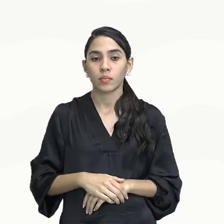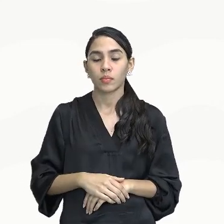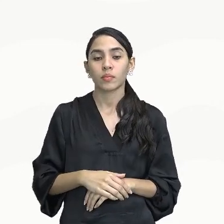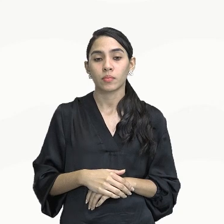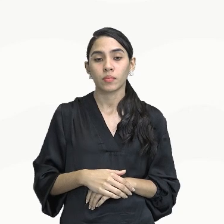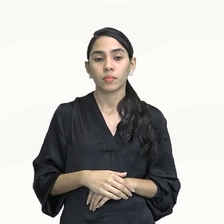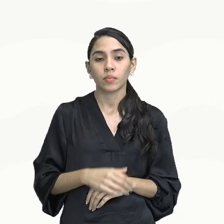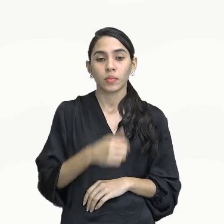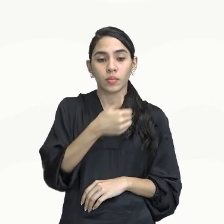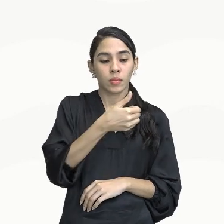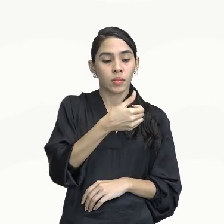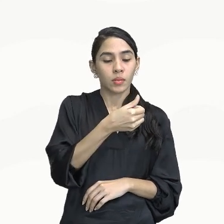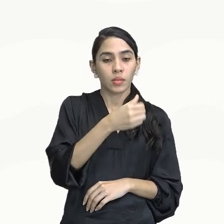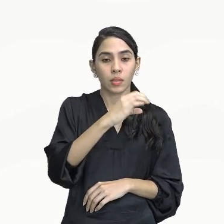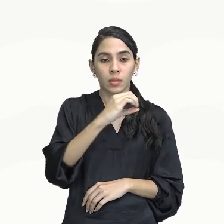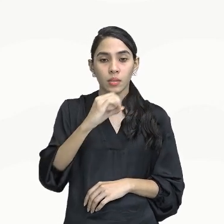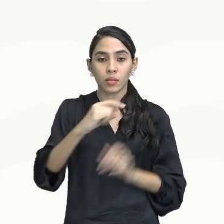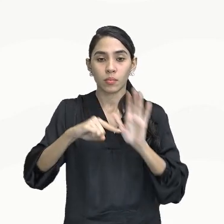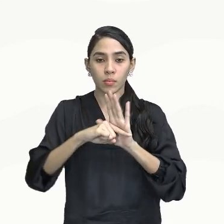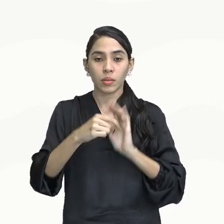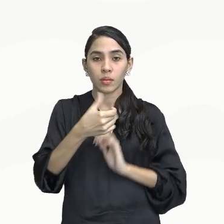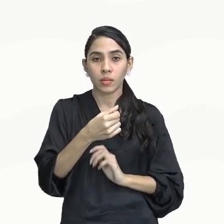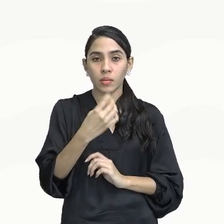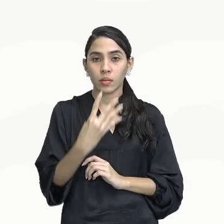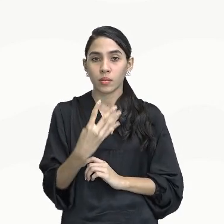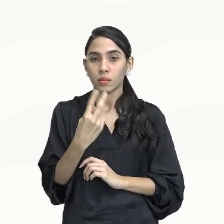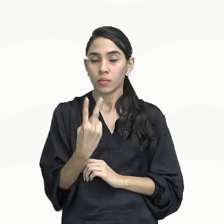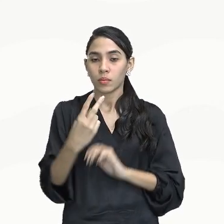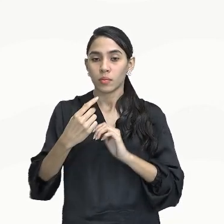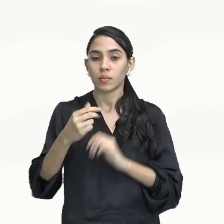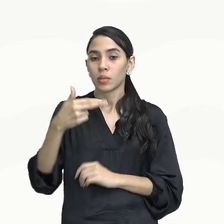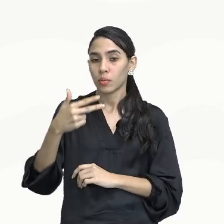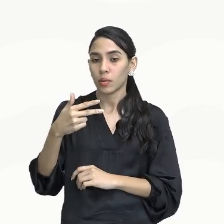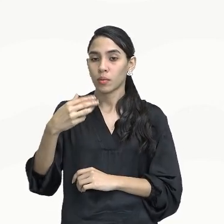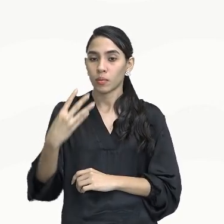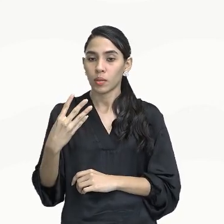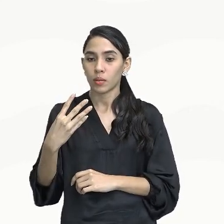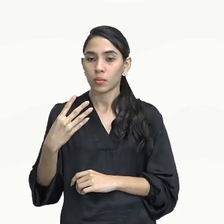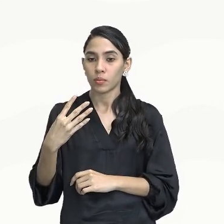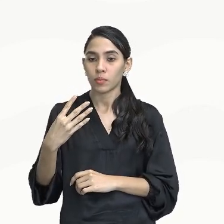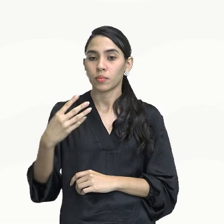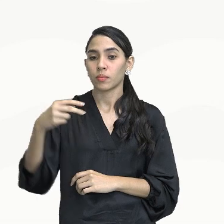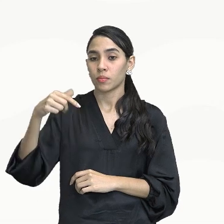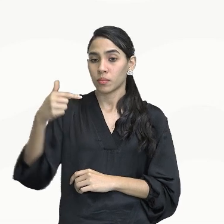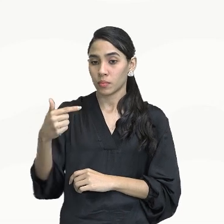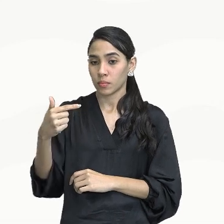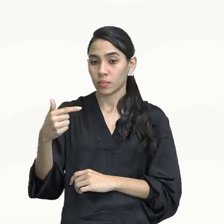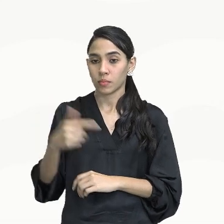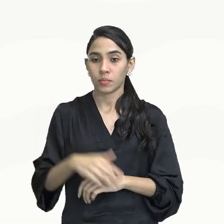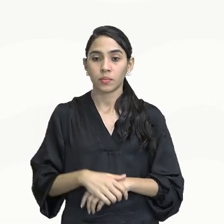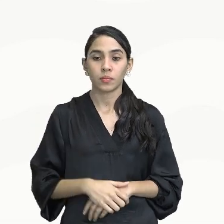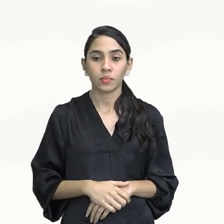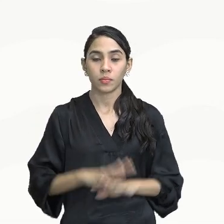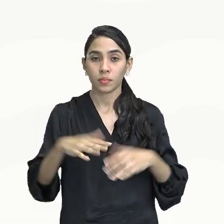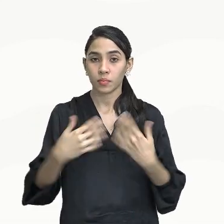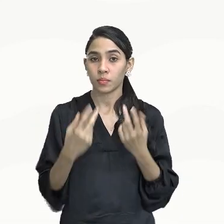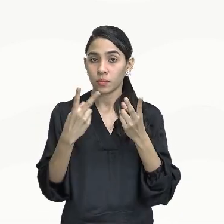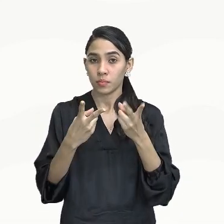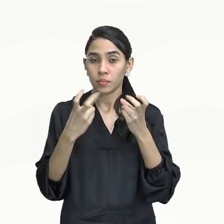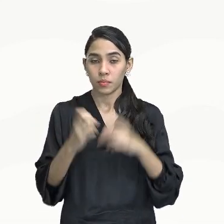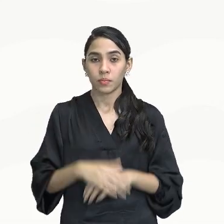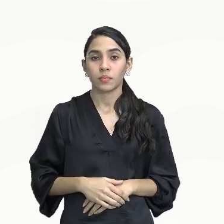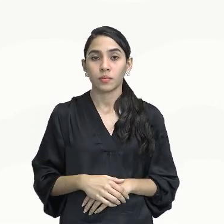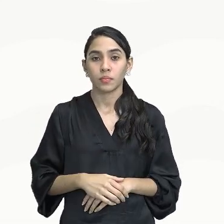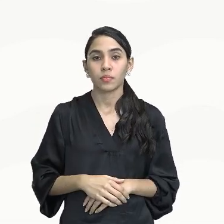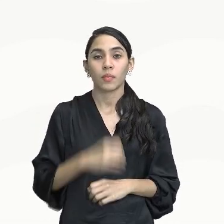diferença, 642 menos 600, que é igual a 42. Então, a gente observa que tanto no